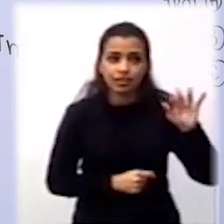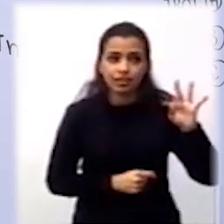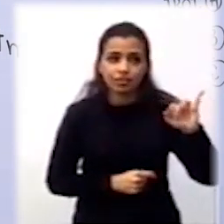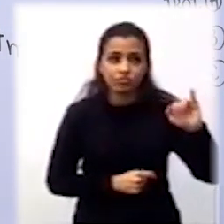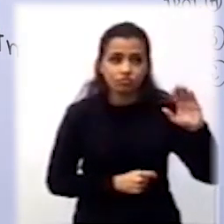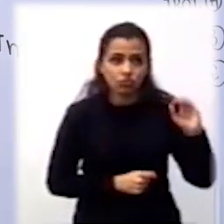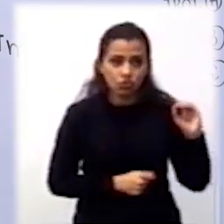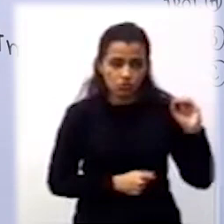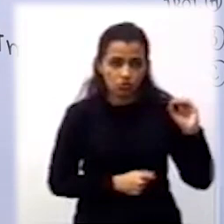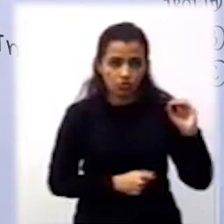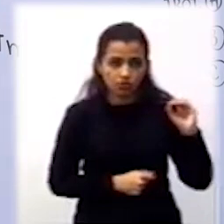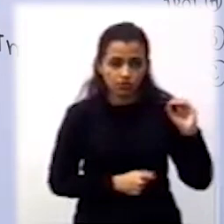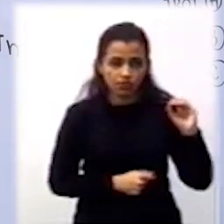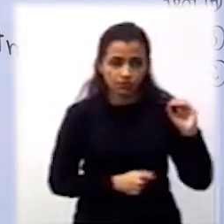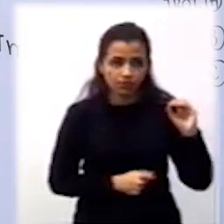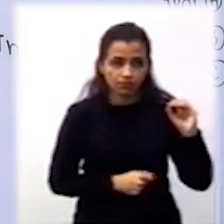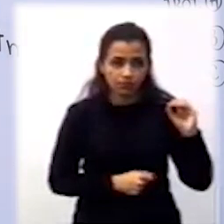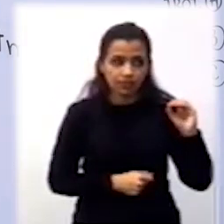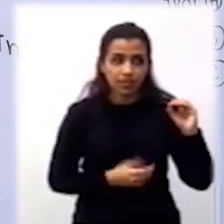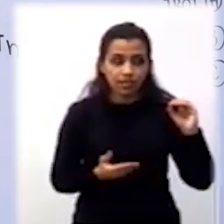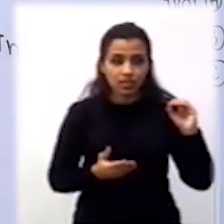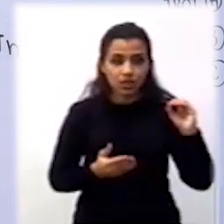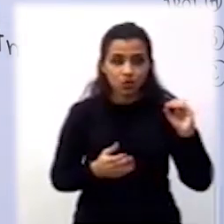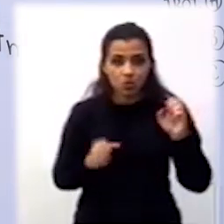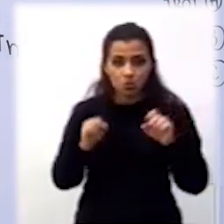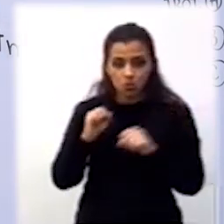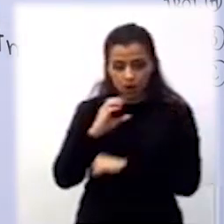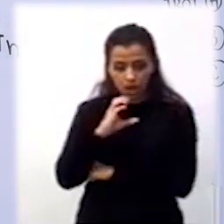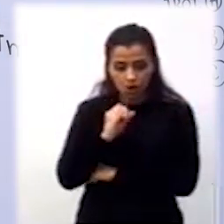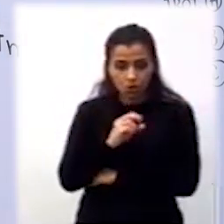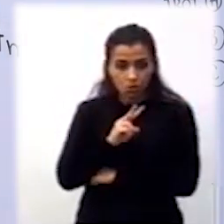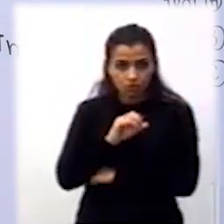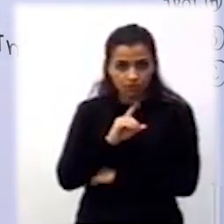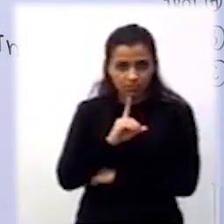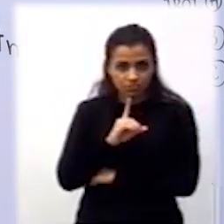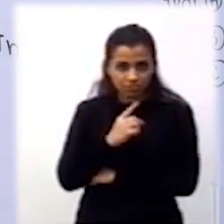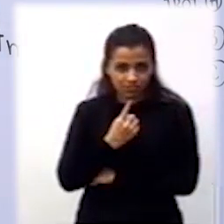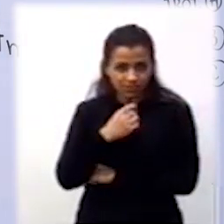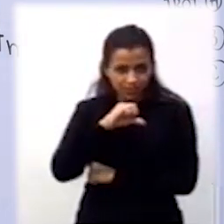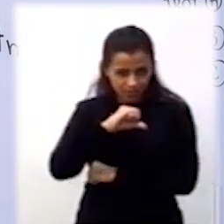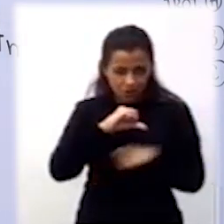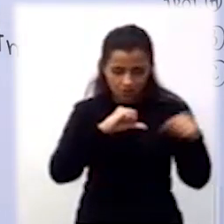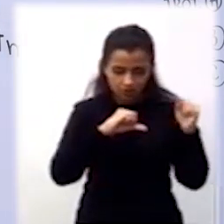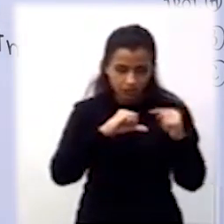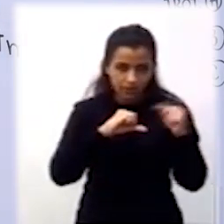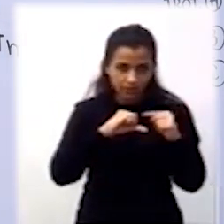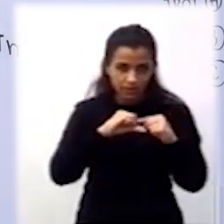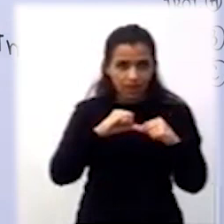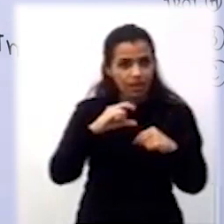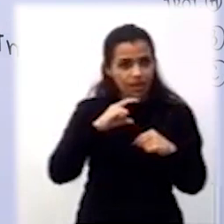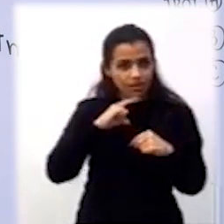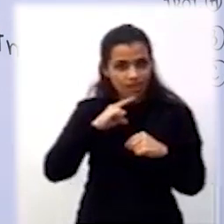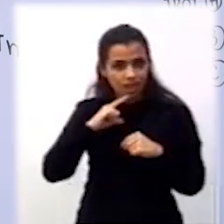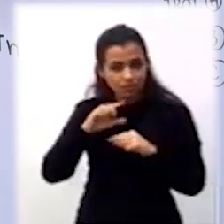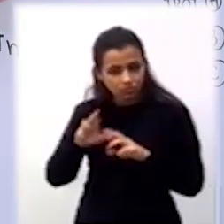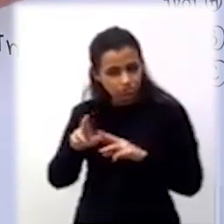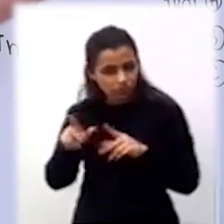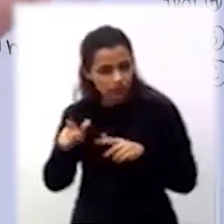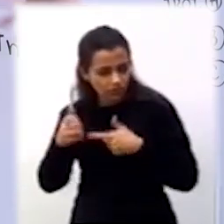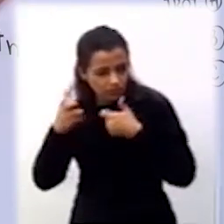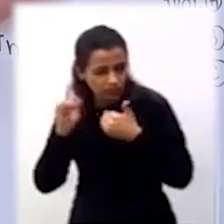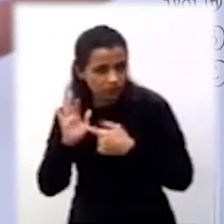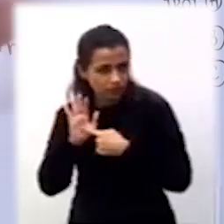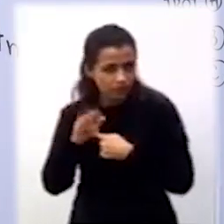caso do causador da Covid-19, a gente vai ver que é de uma forma diferente de lise, tá? Mas eu vou mostrar daqui a pouco para vocês. Então, o